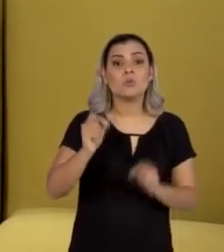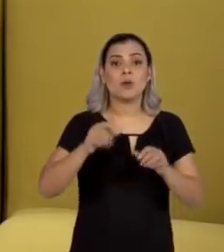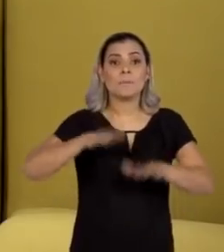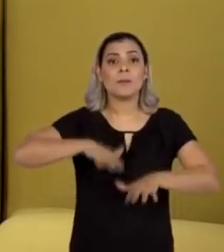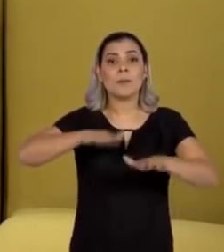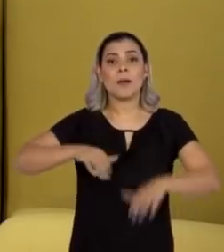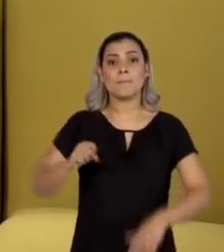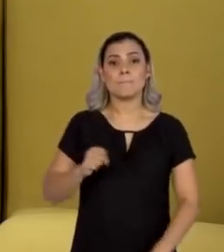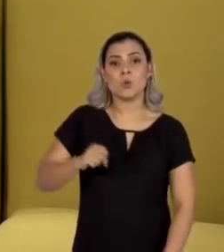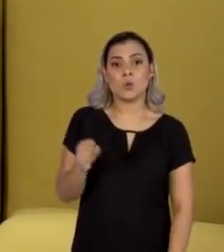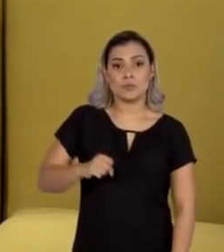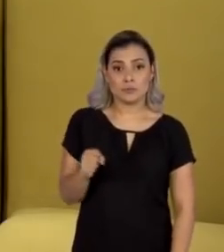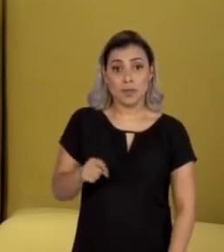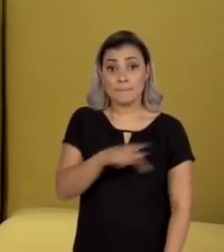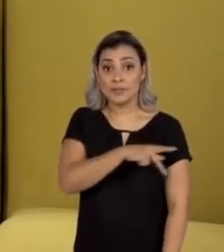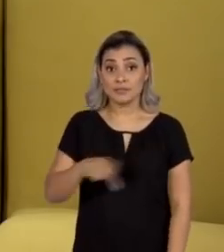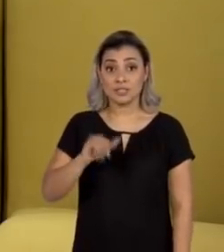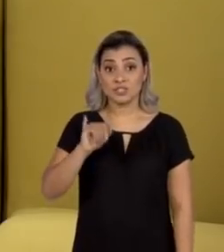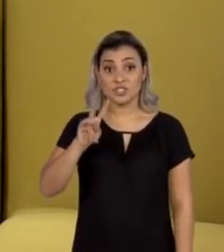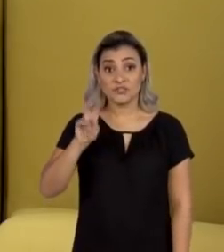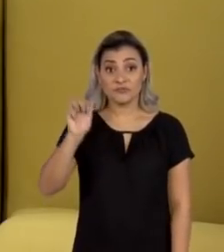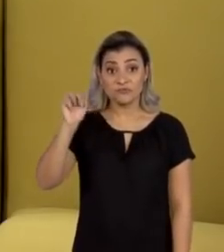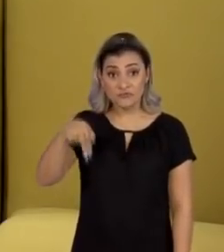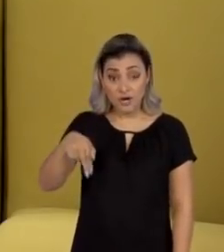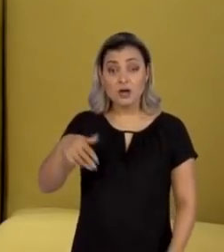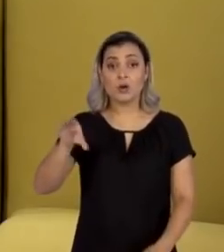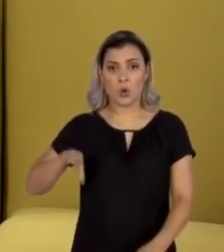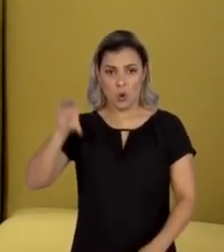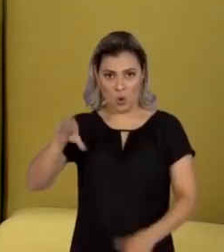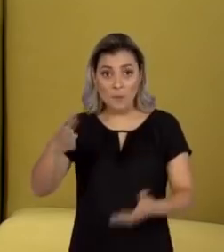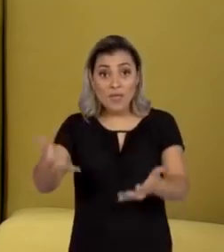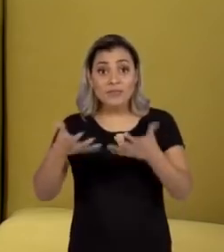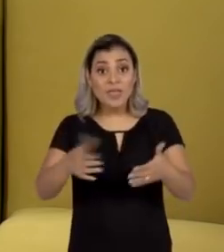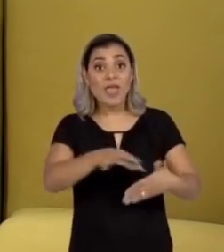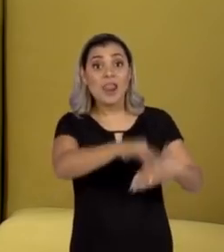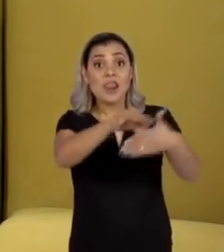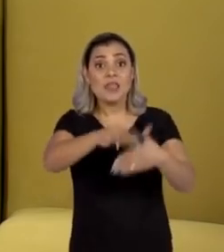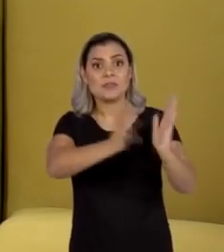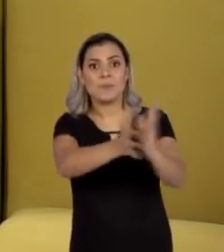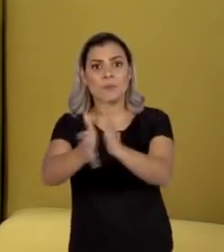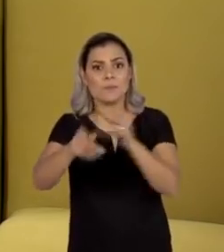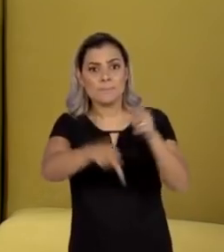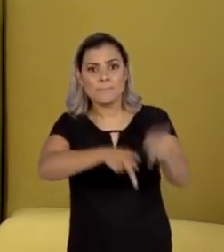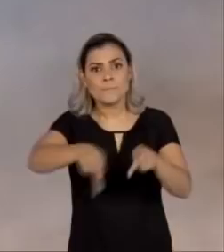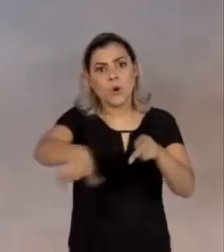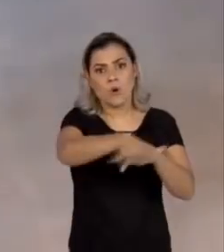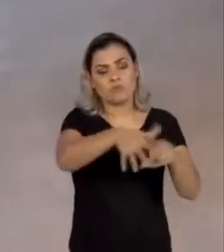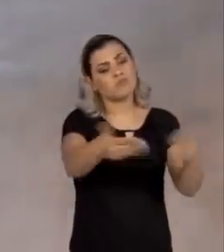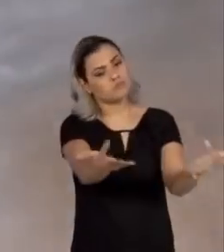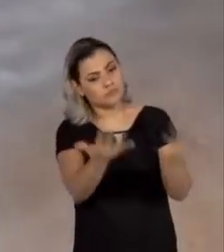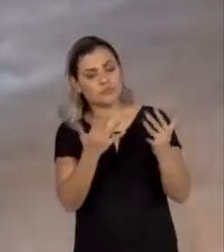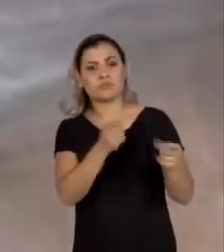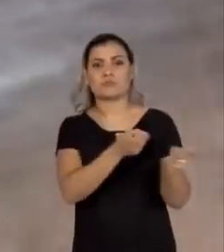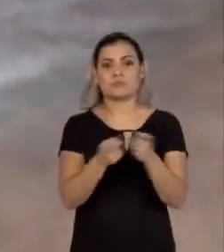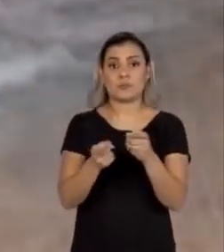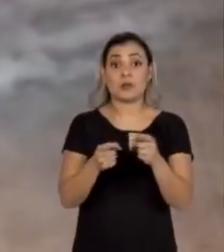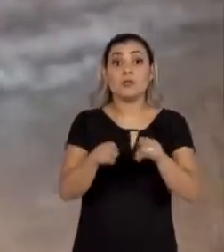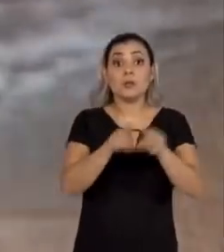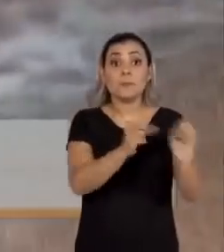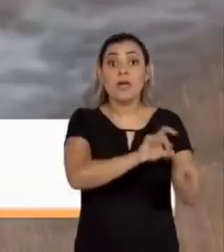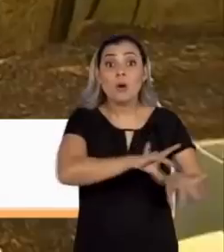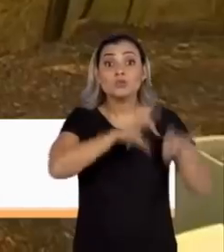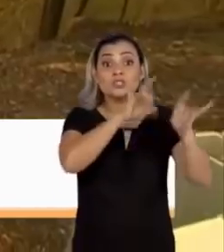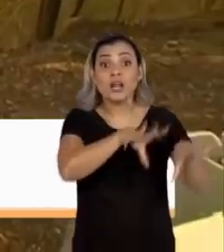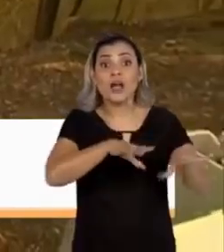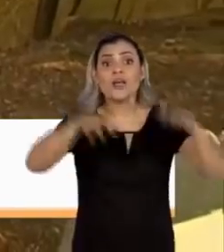Bogotá. Presidente Ivan Duque promete encontro com líderes das manifestações. E moradores da Austrália comemoram